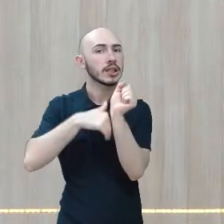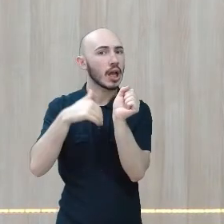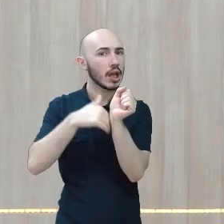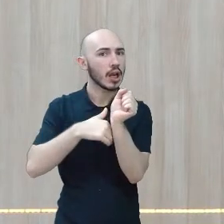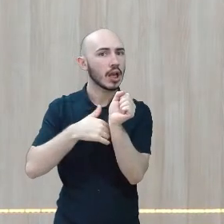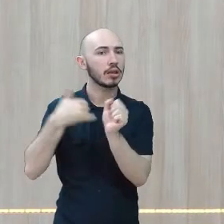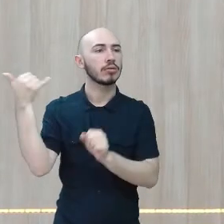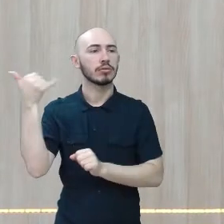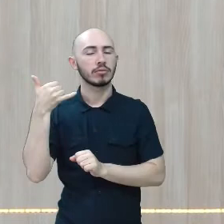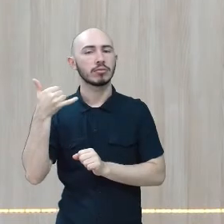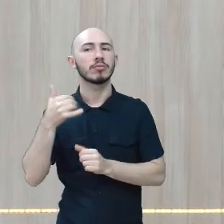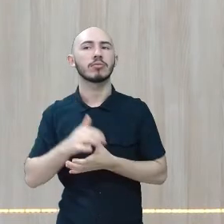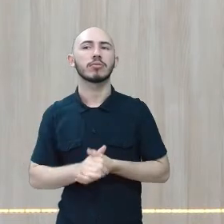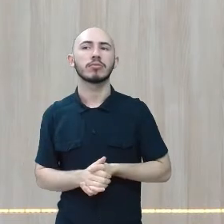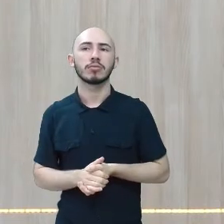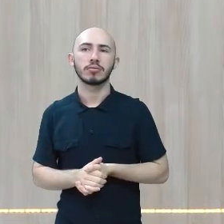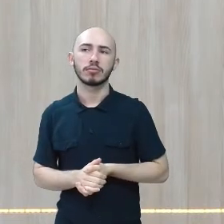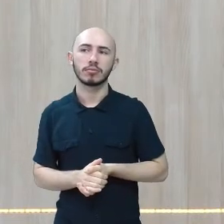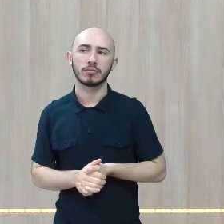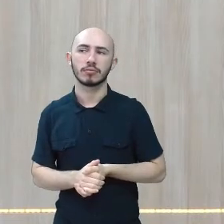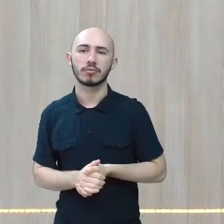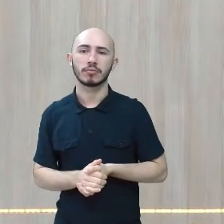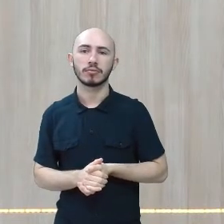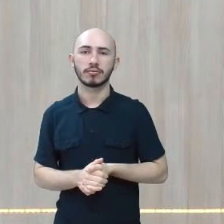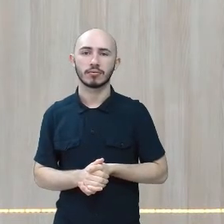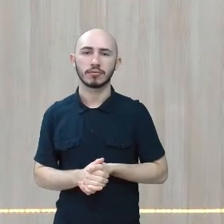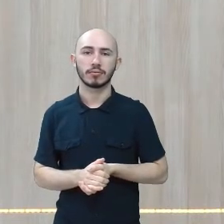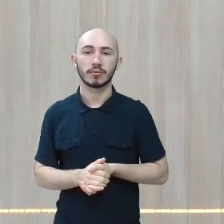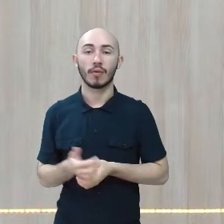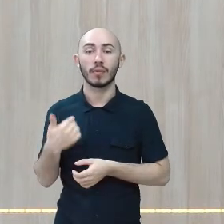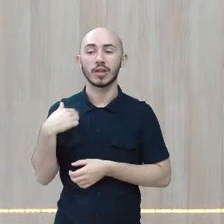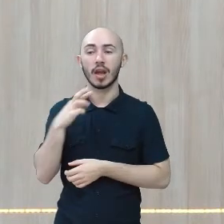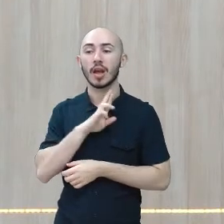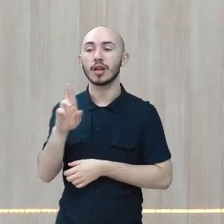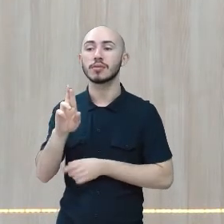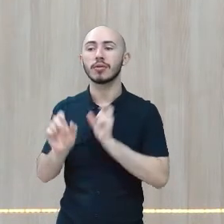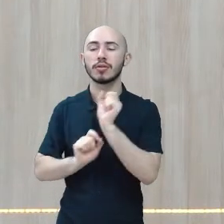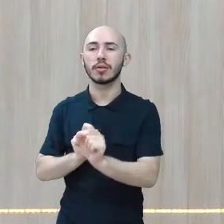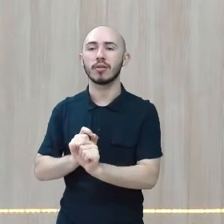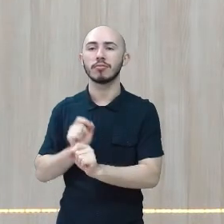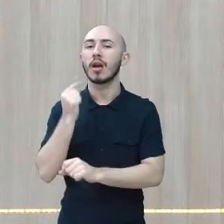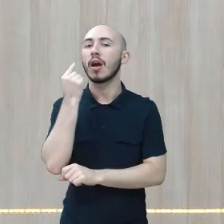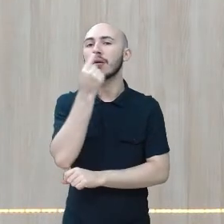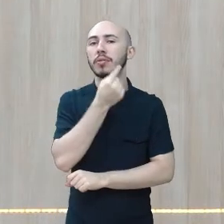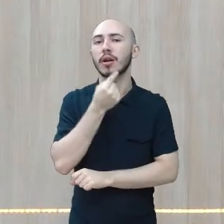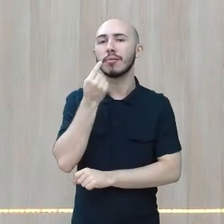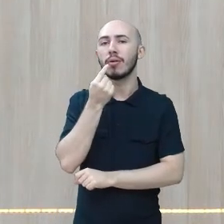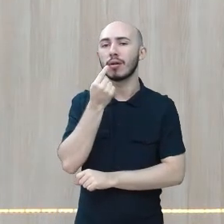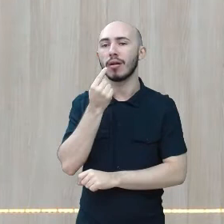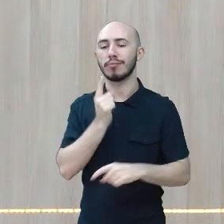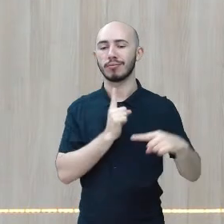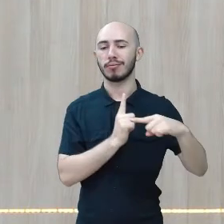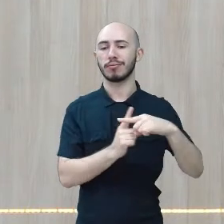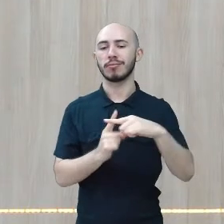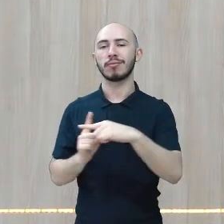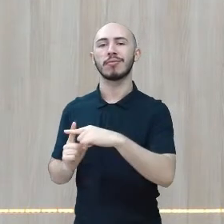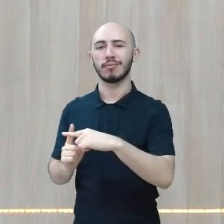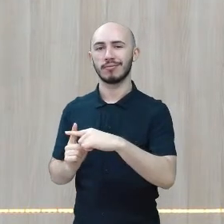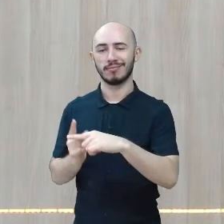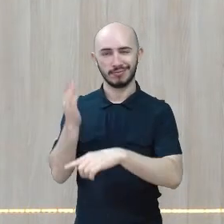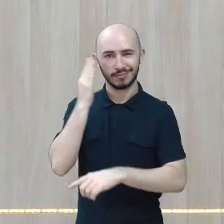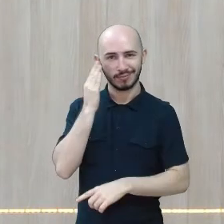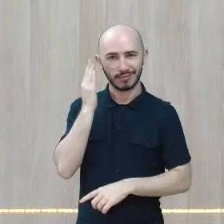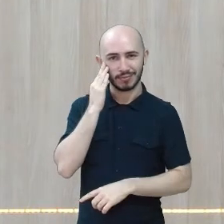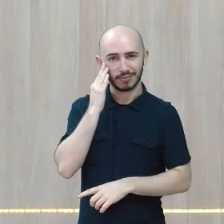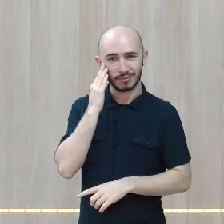ninguém, é segredo. E aí você fala isso assim, ó, minha boca é um túmulo. Você